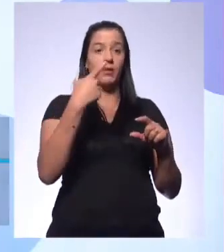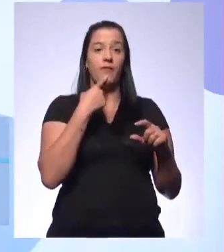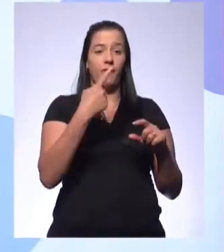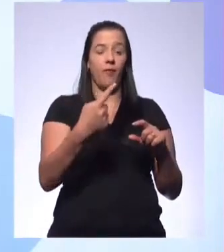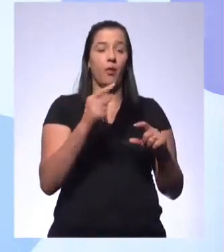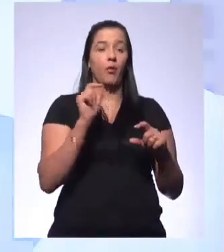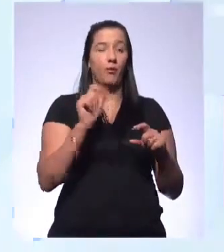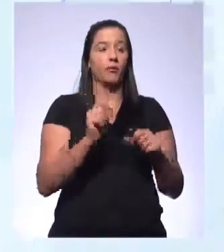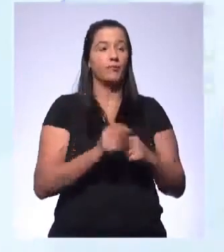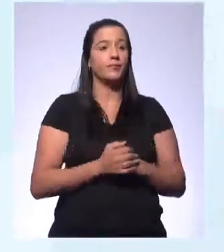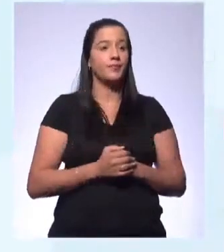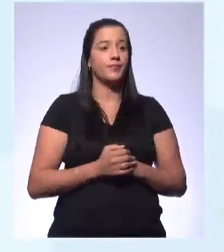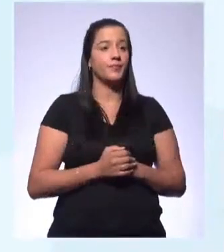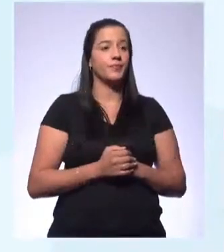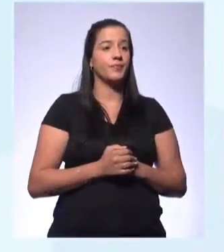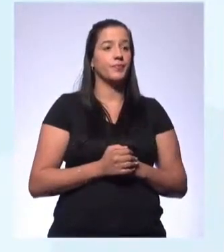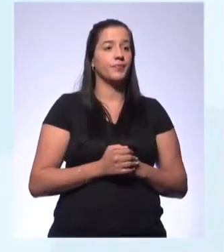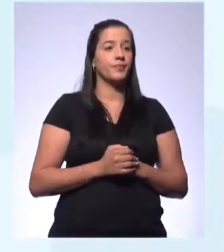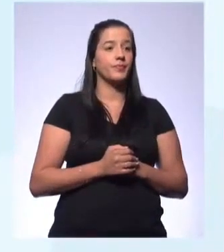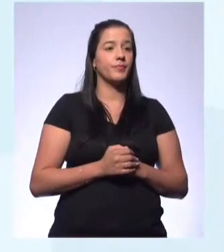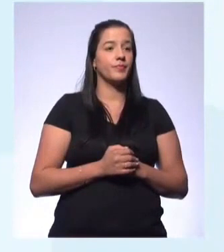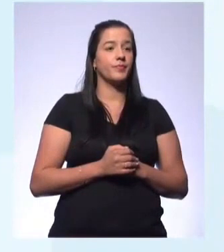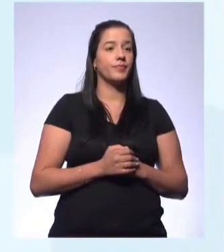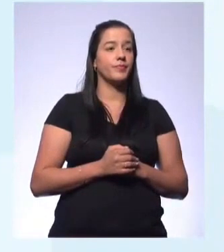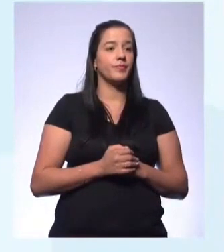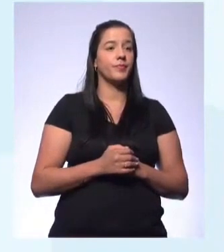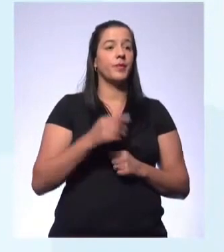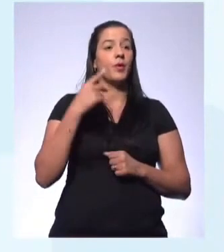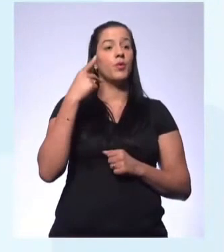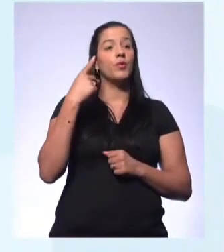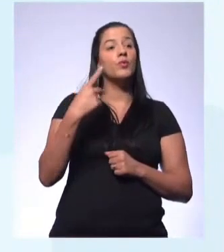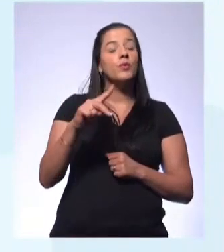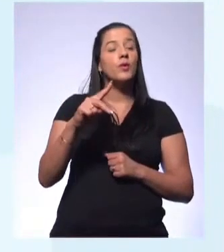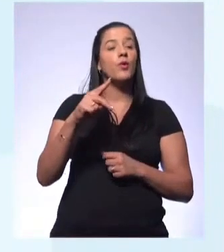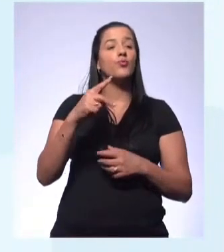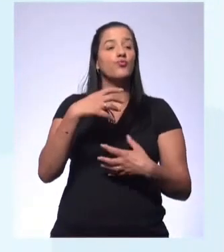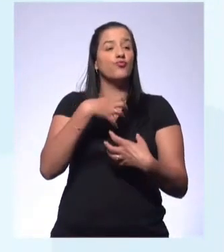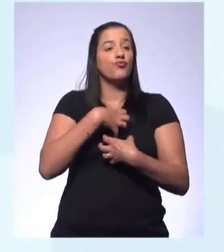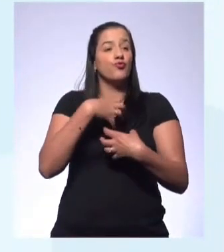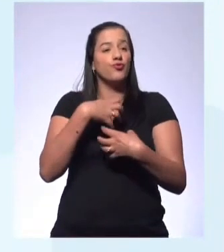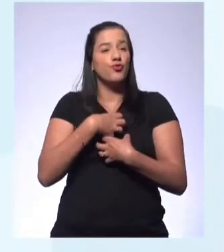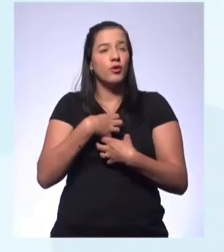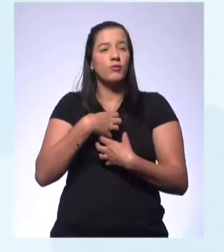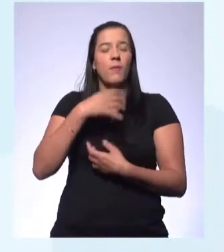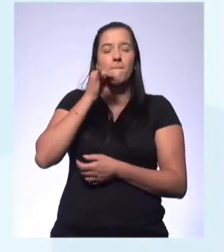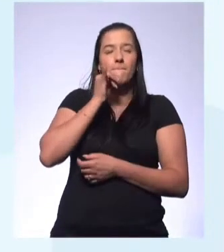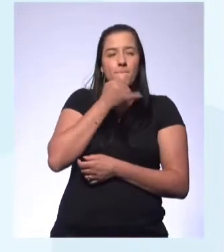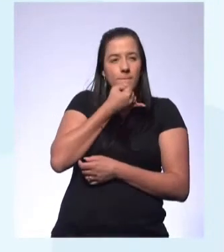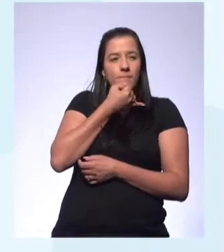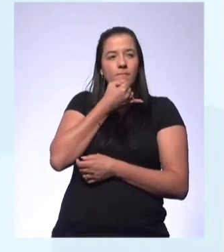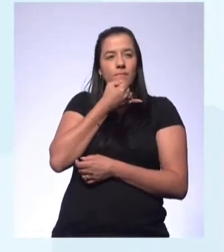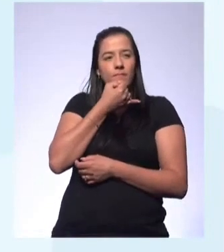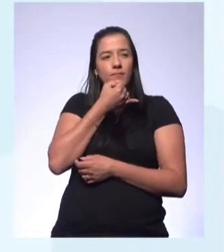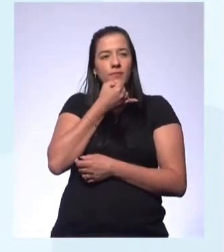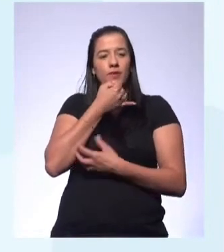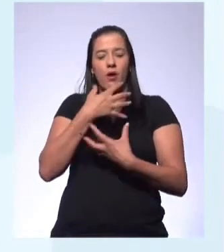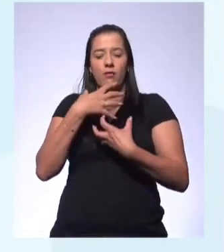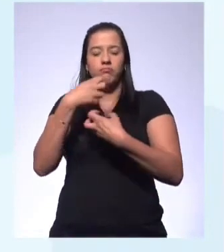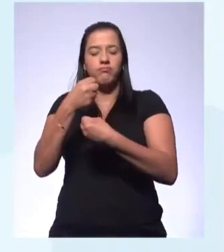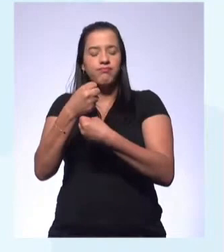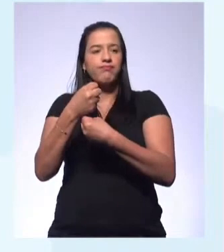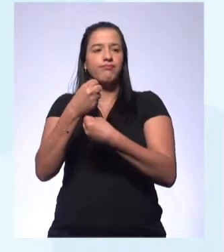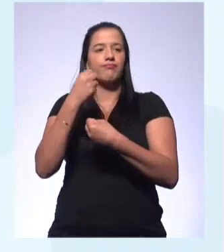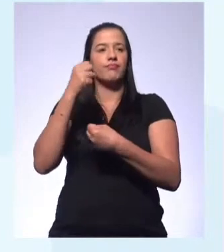favor, na tela. Ele fala assim, olha, o quinto verso. E o teu aspecto, pesaroso e triste, prendeu minha alma,